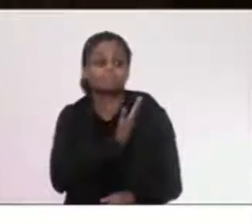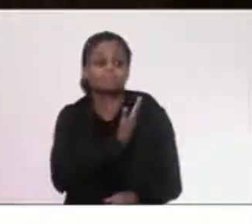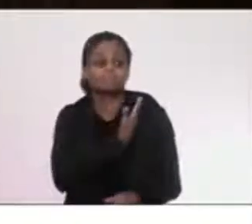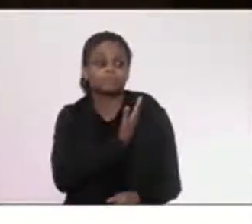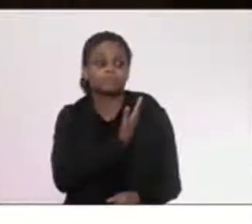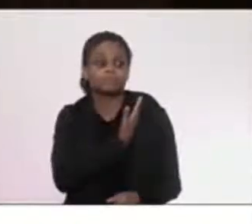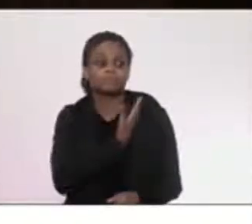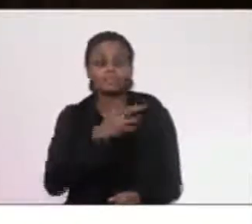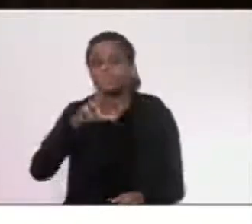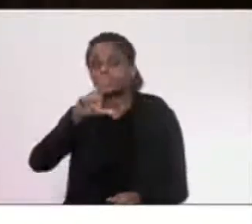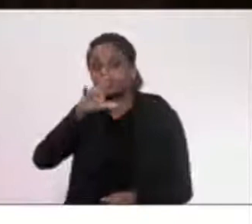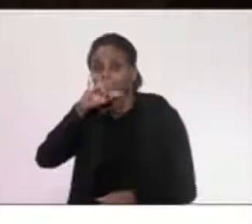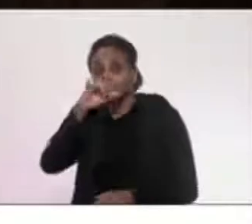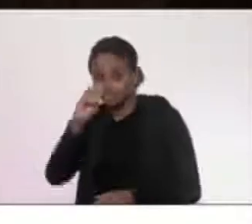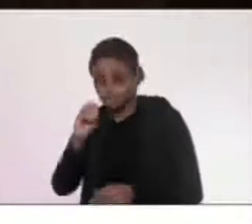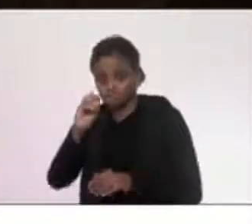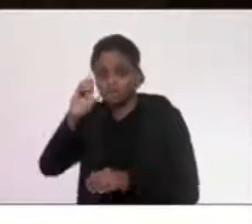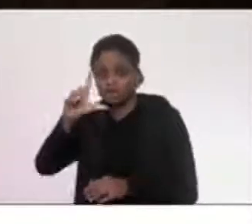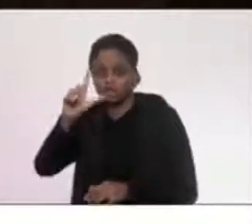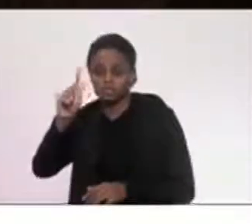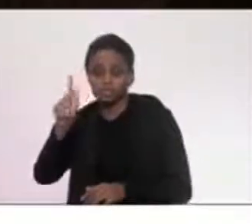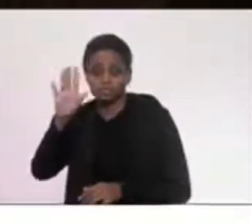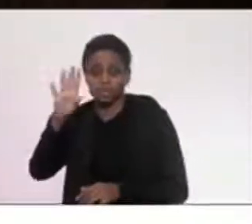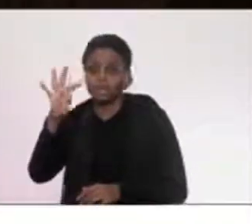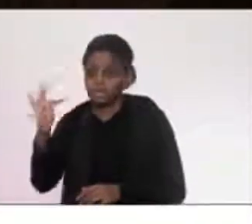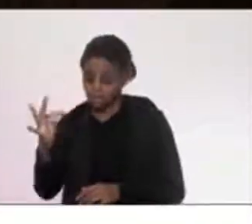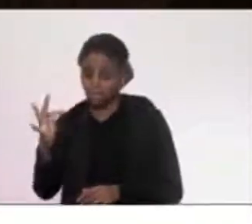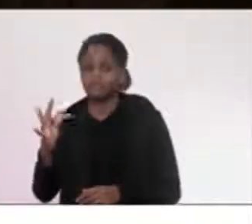Rio LGBT. Apesar do